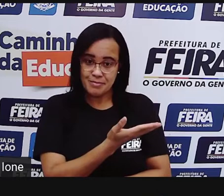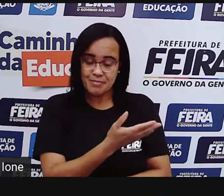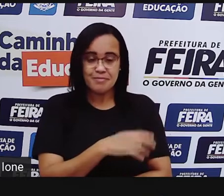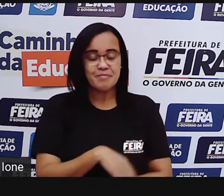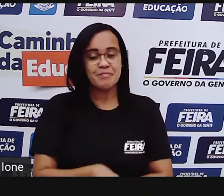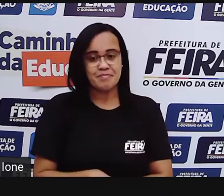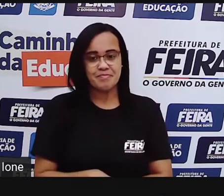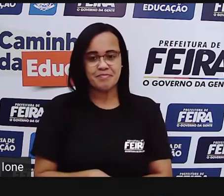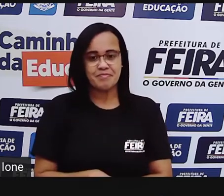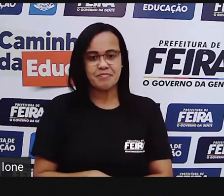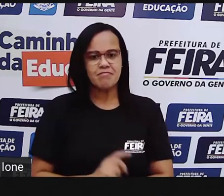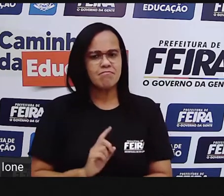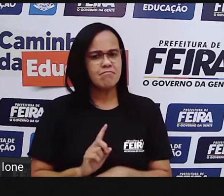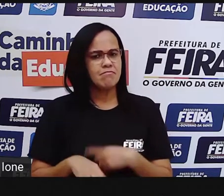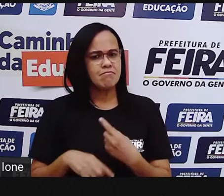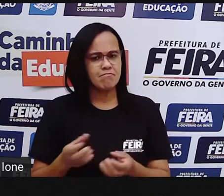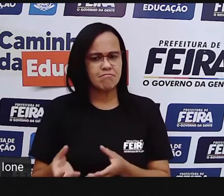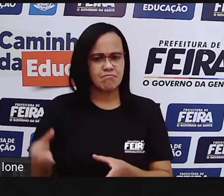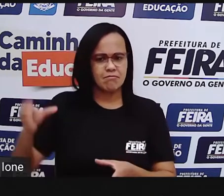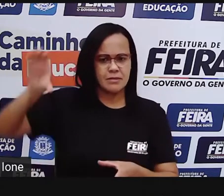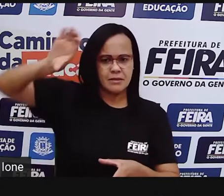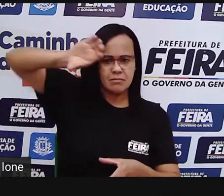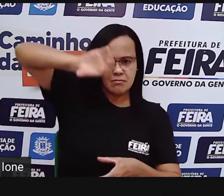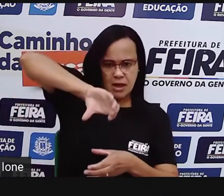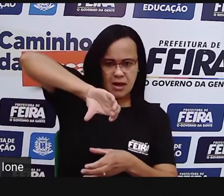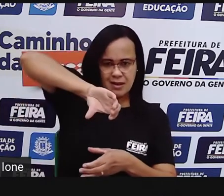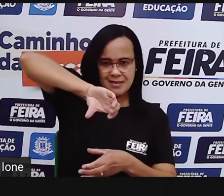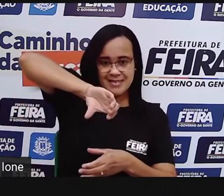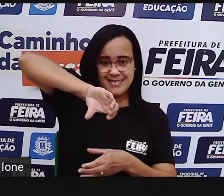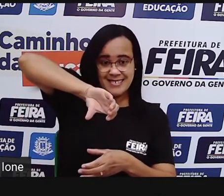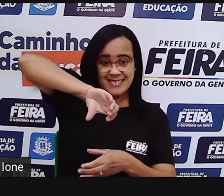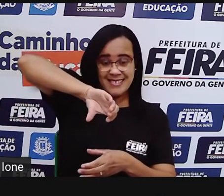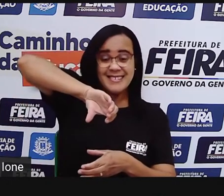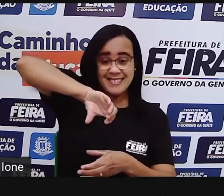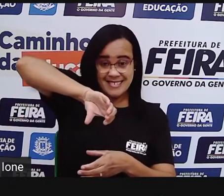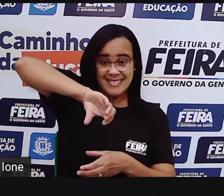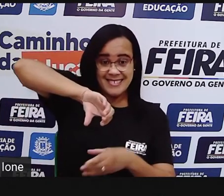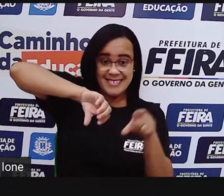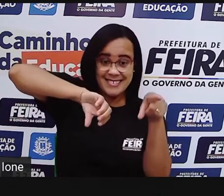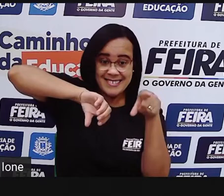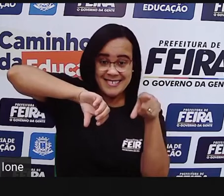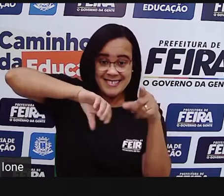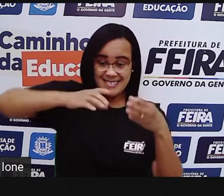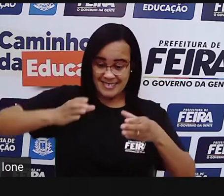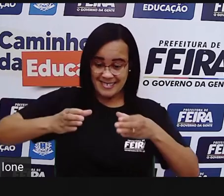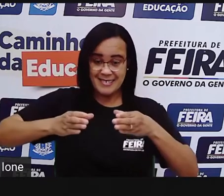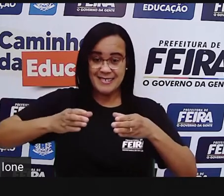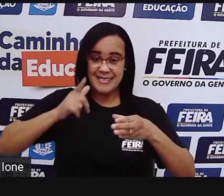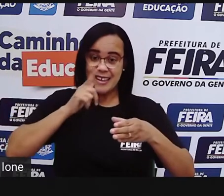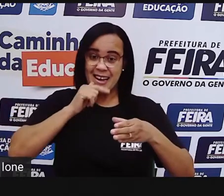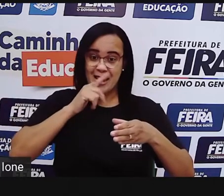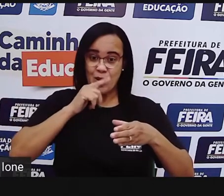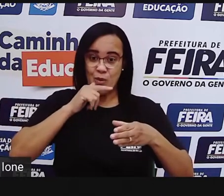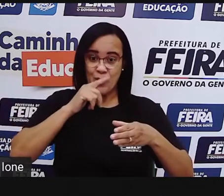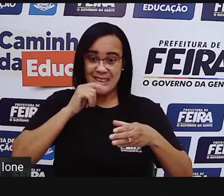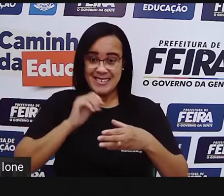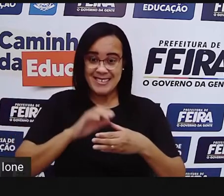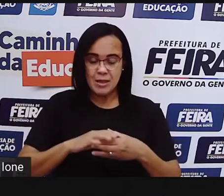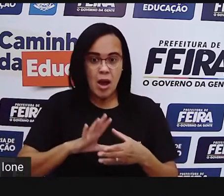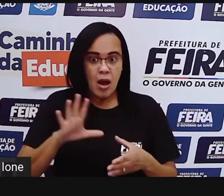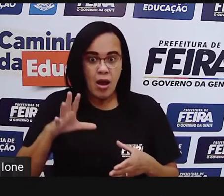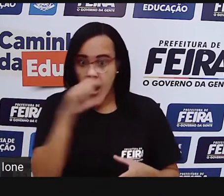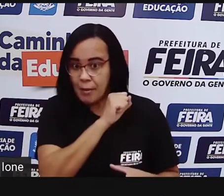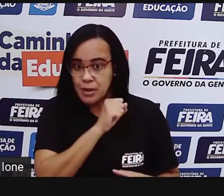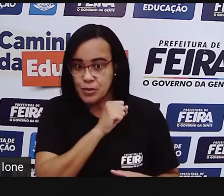Agora, a gente vai virar esse copo dentro dessa água. Mas tem que ser feito muito rápido,